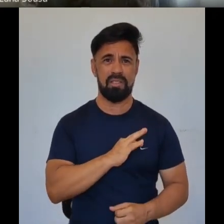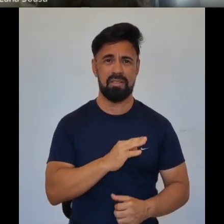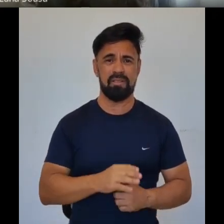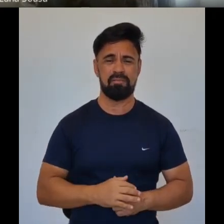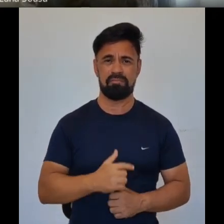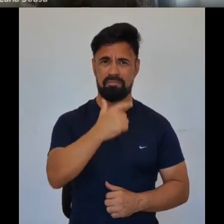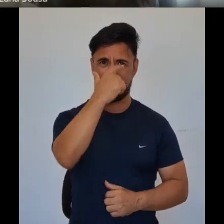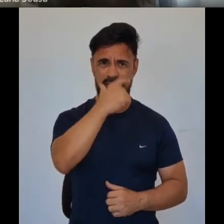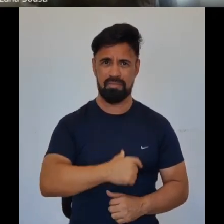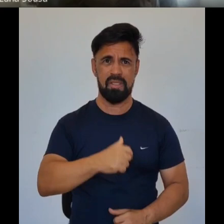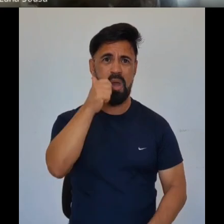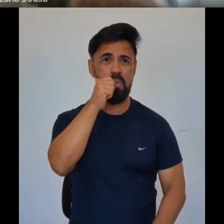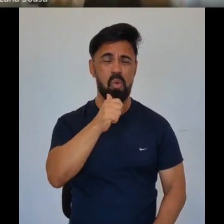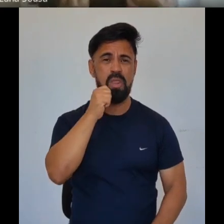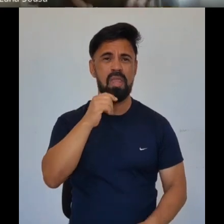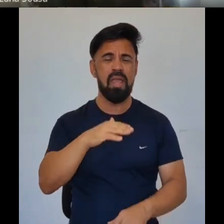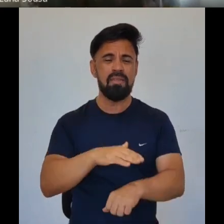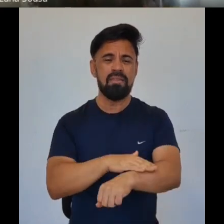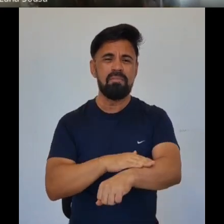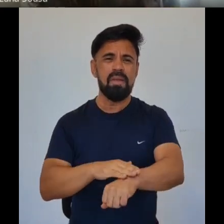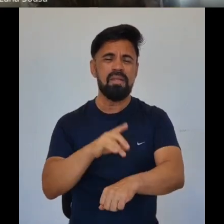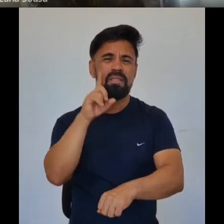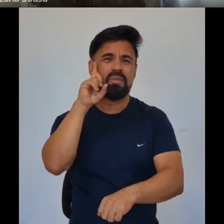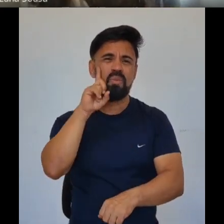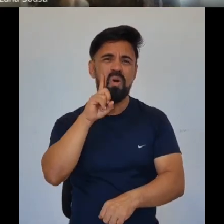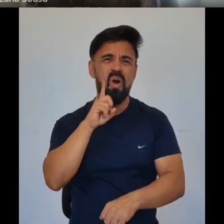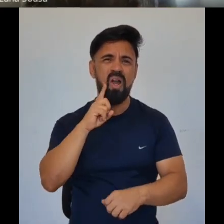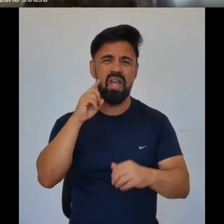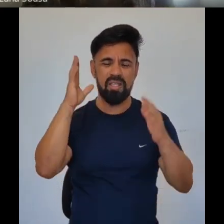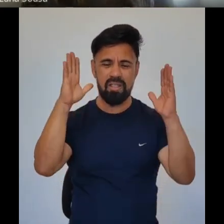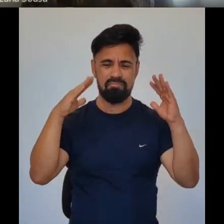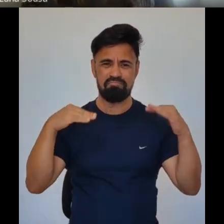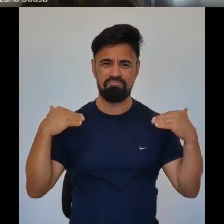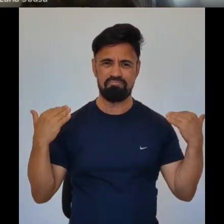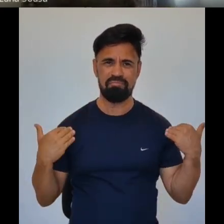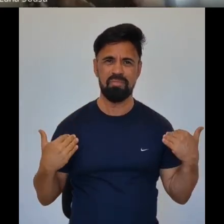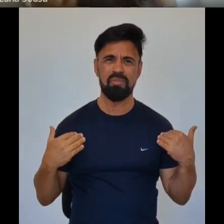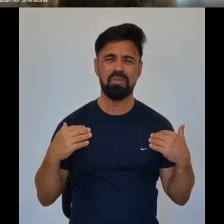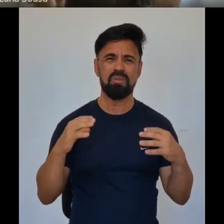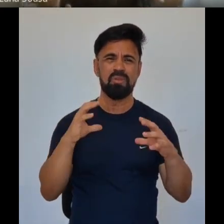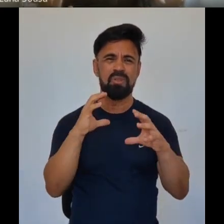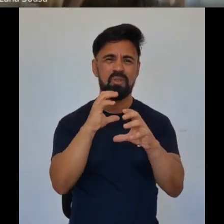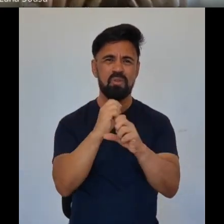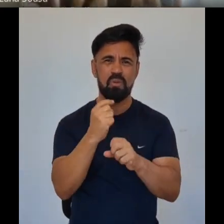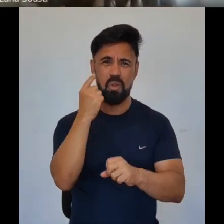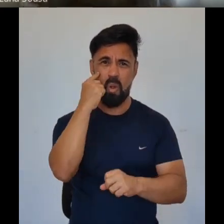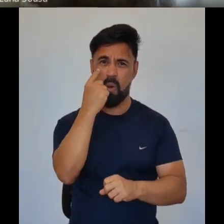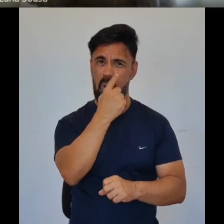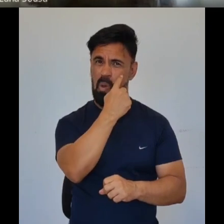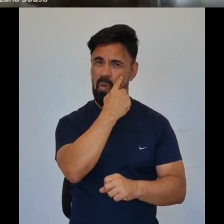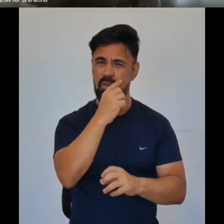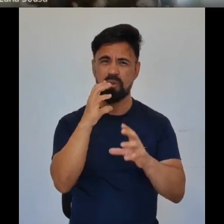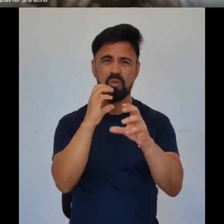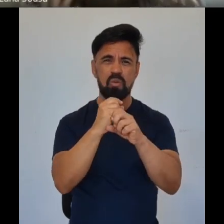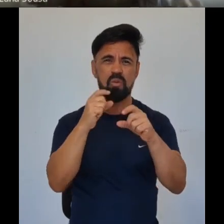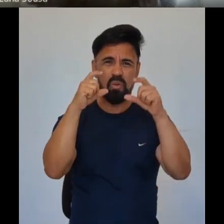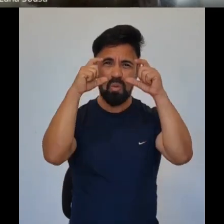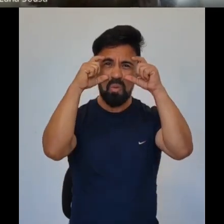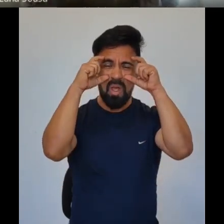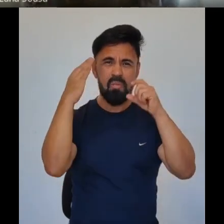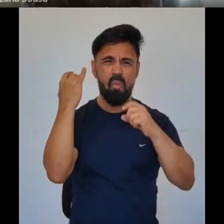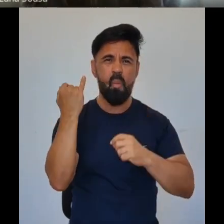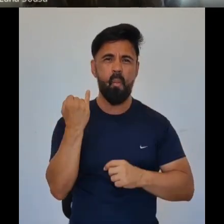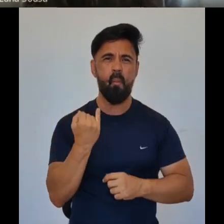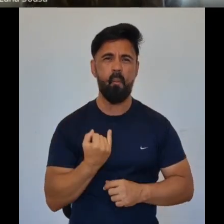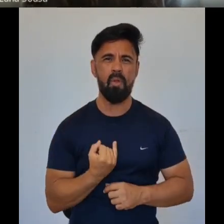de pele morena, cabelos longos escuros, olhos escuros, uso óculos, sou magra, estou com uma